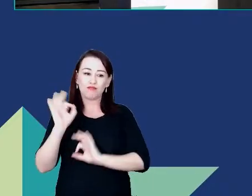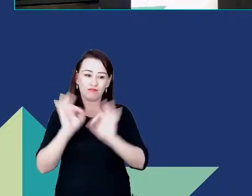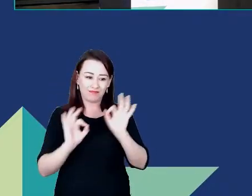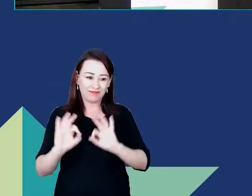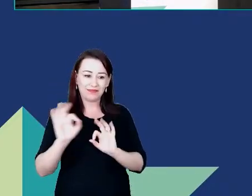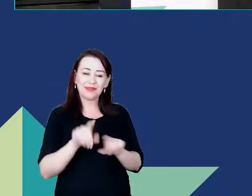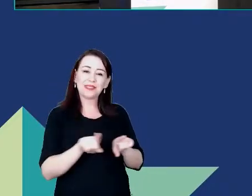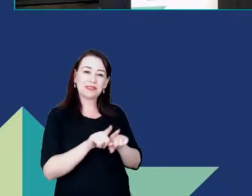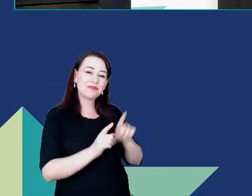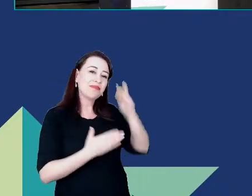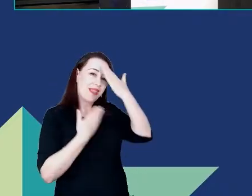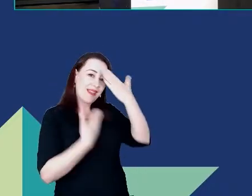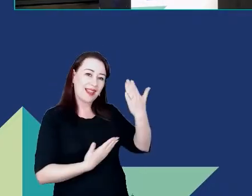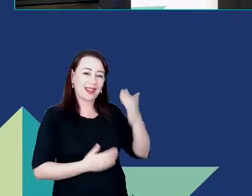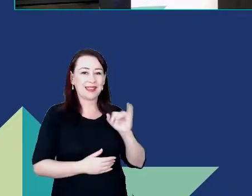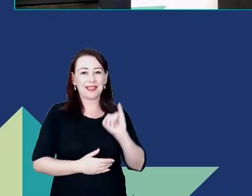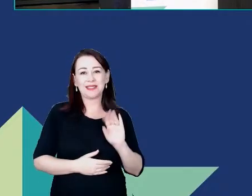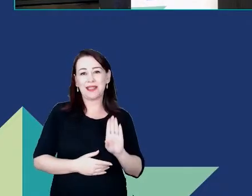o IBRAM aí pelo convite.